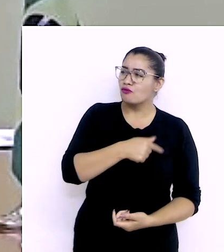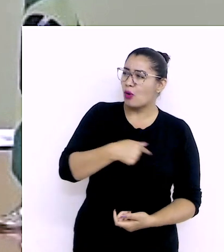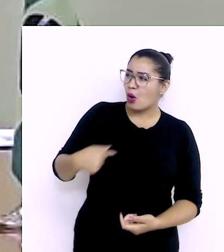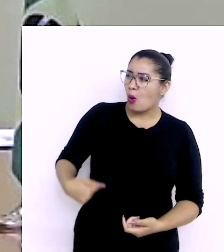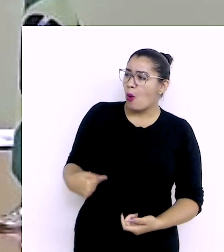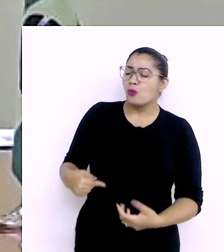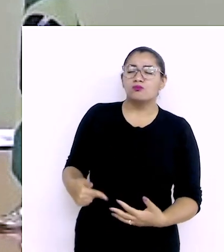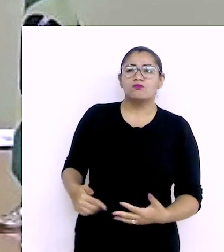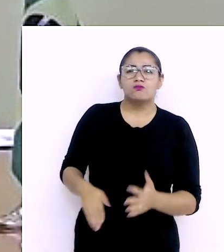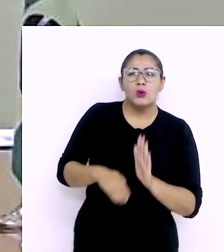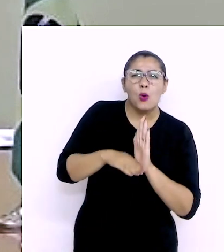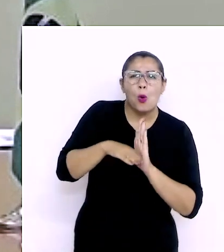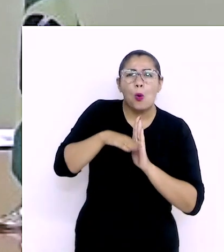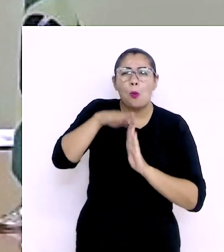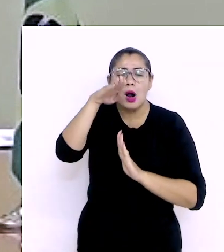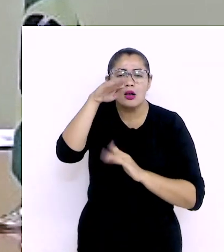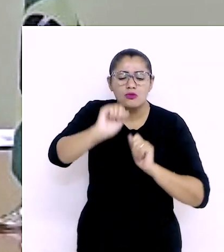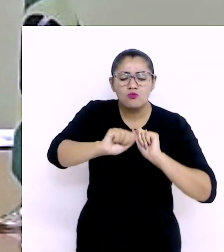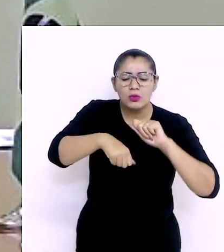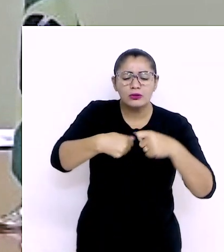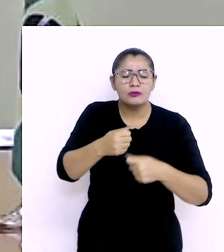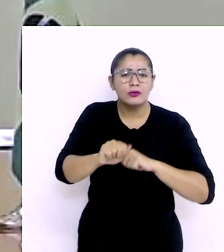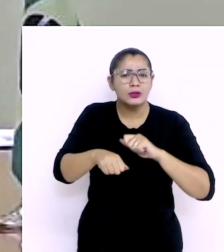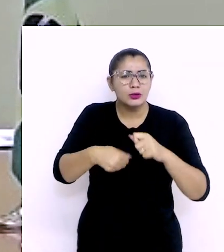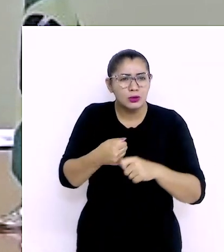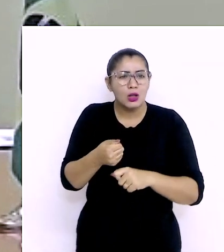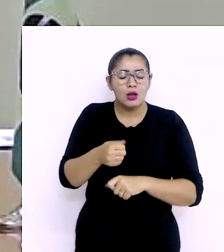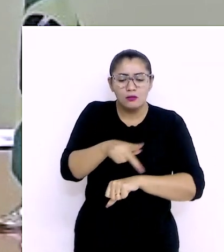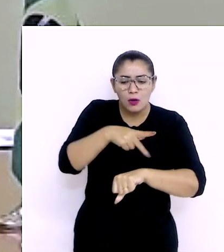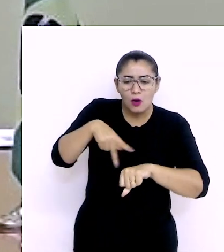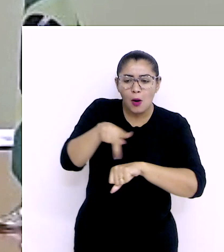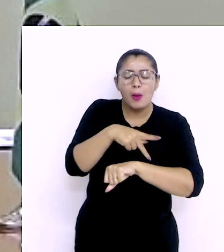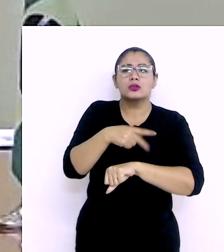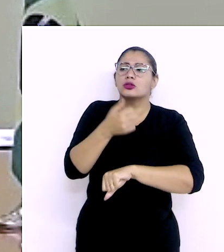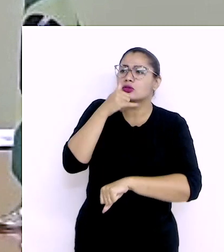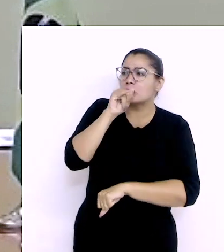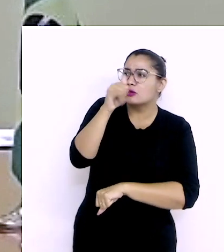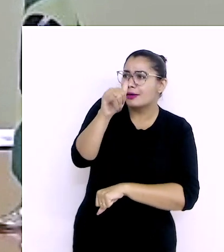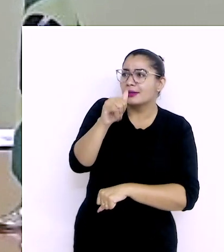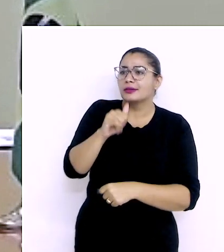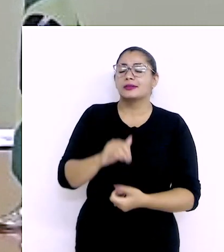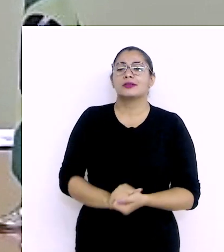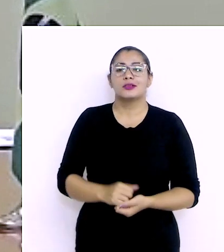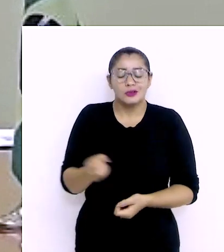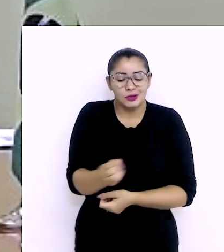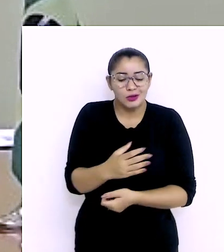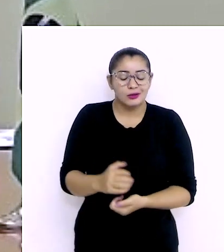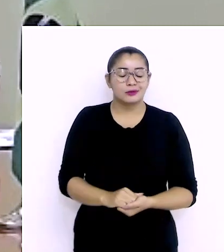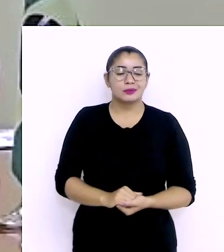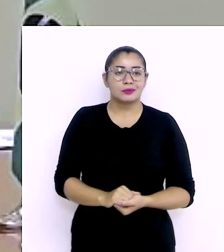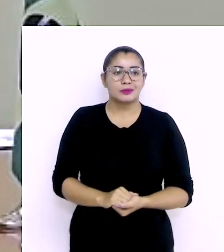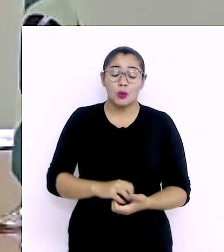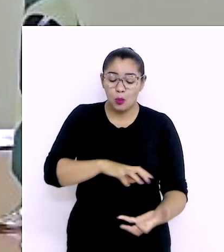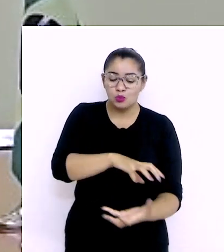maior investidor e o país que mais instalou capacidade de geração de energias renováveis